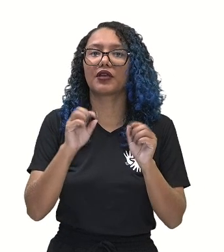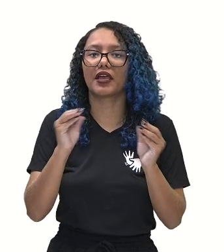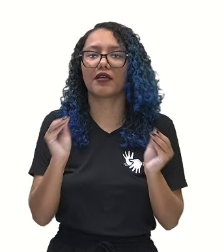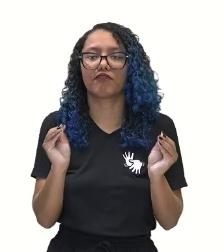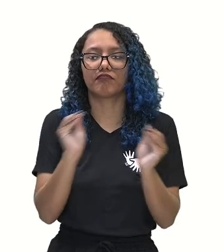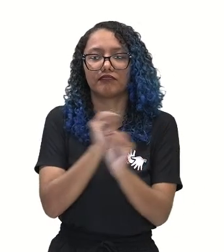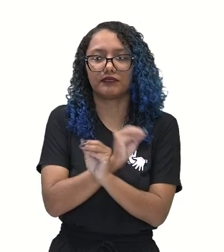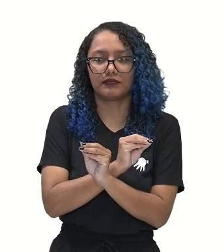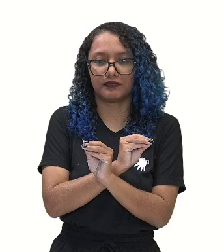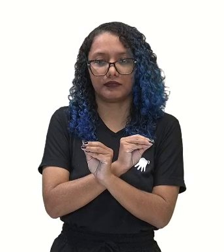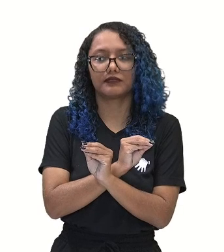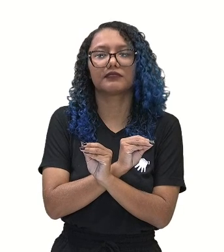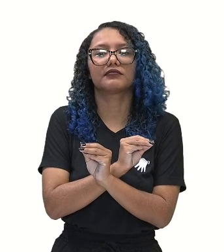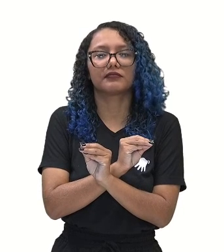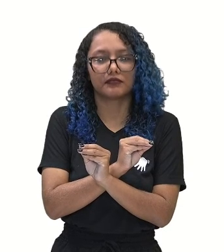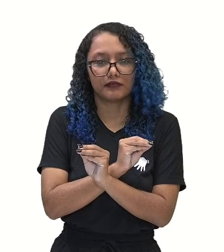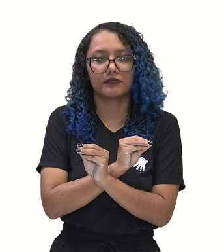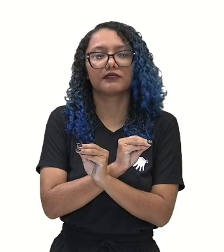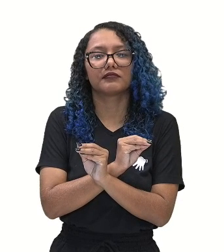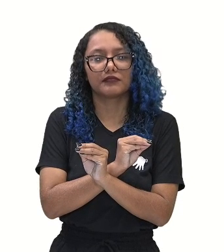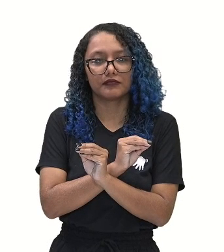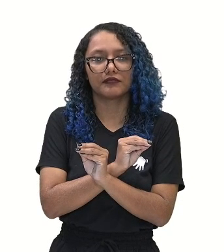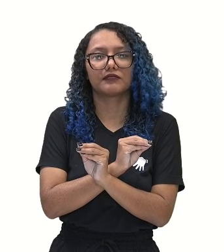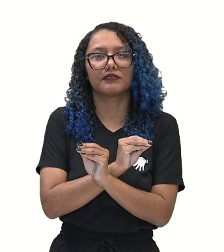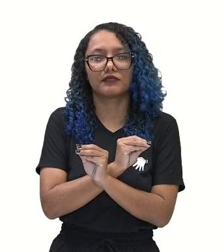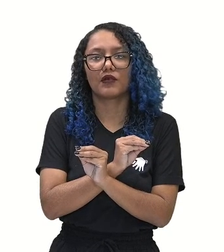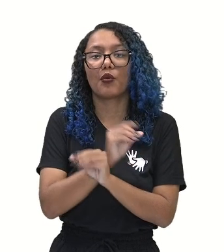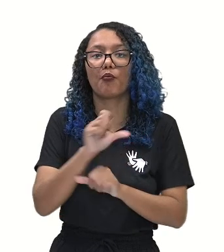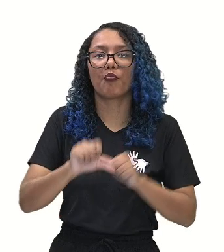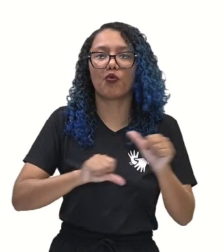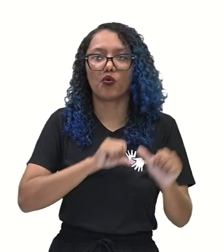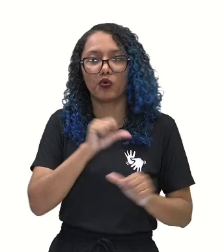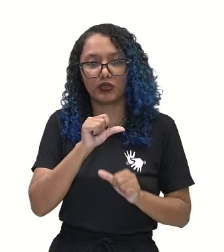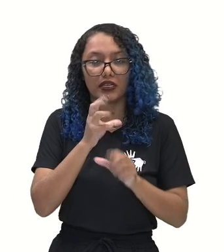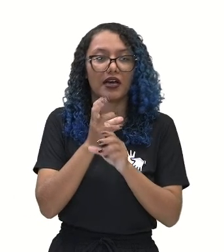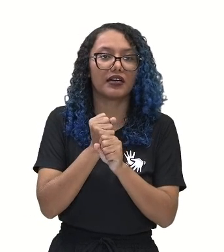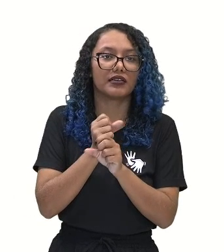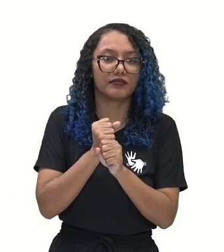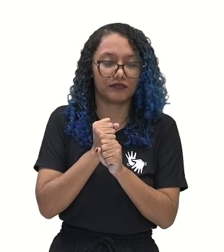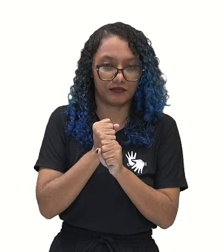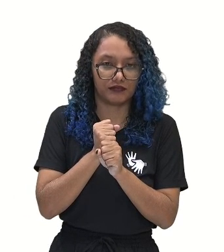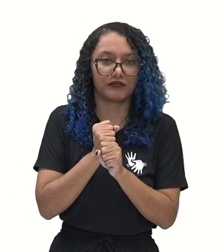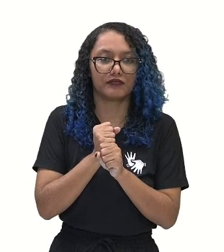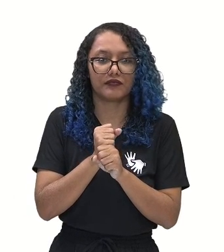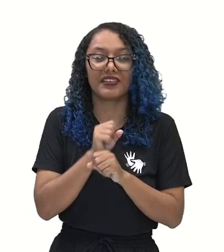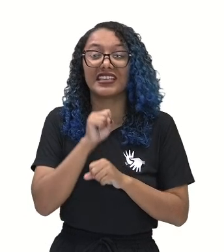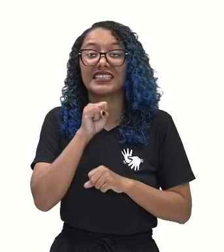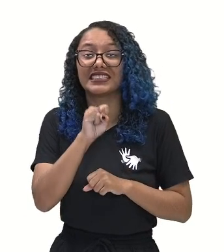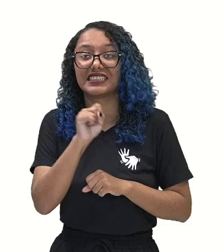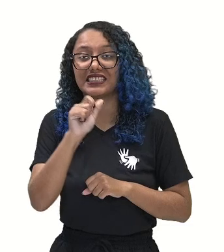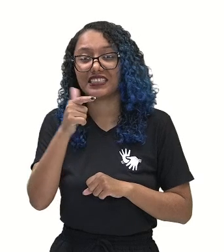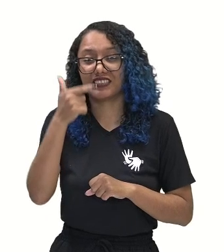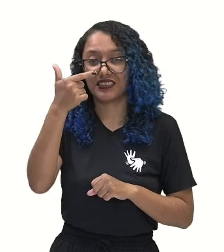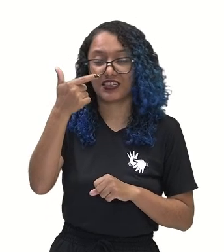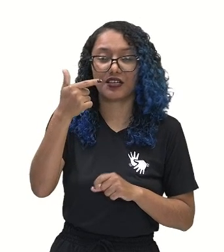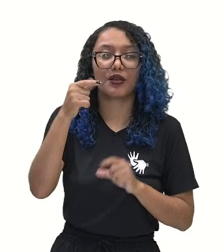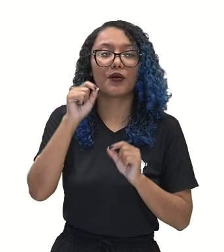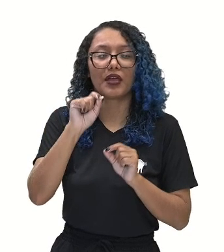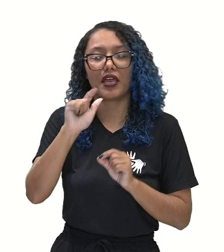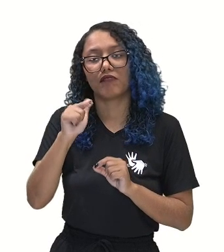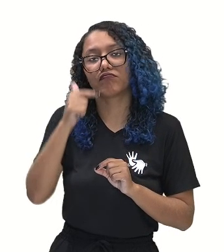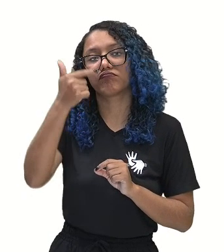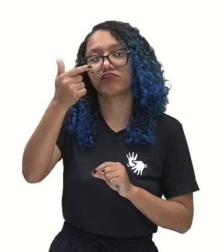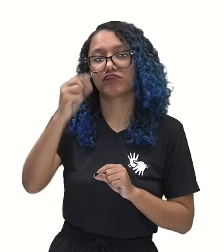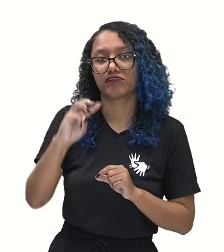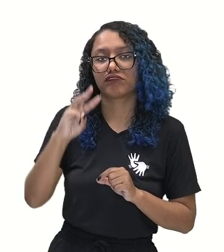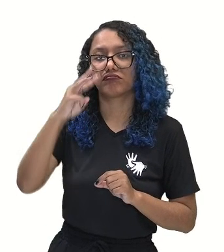outro lado com alguma ferramenta. Ora, se esse 2 representa a potenciação,